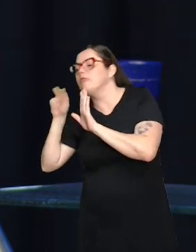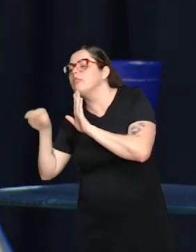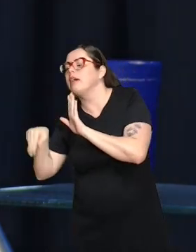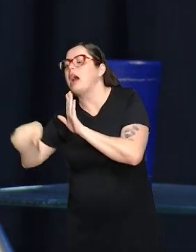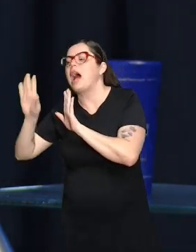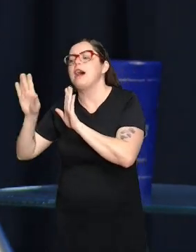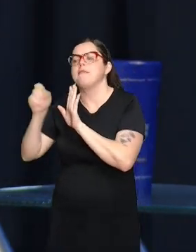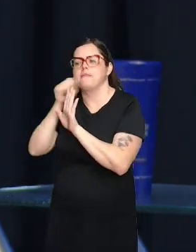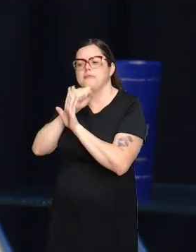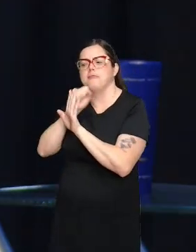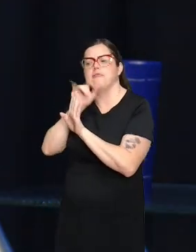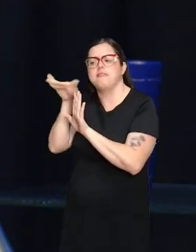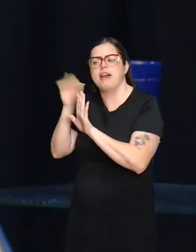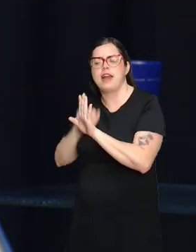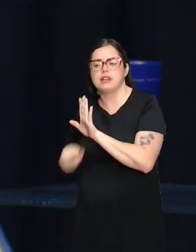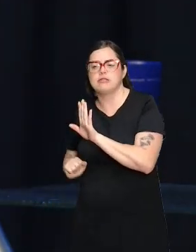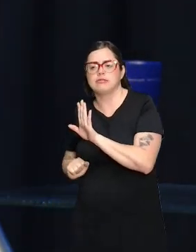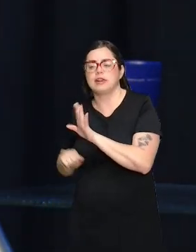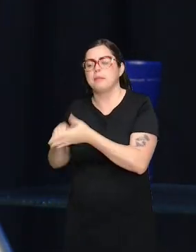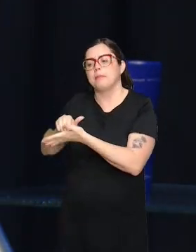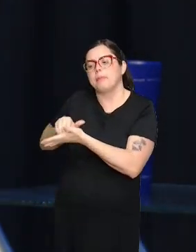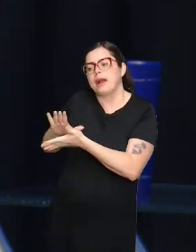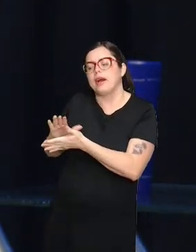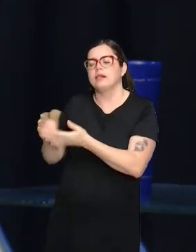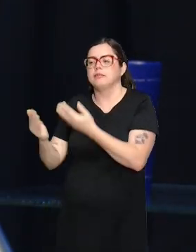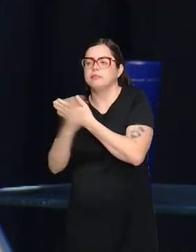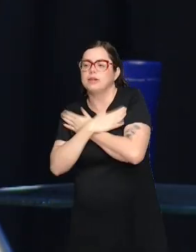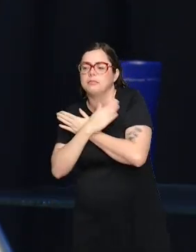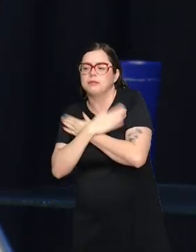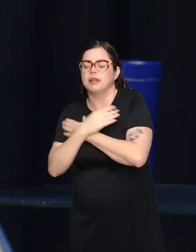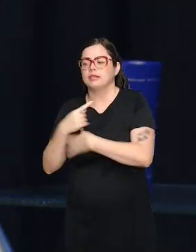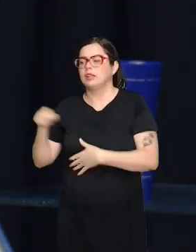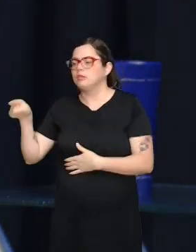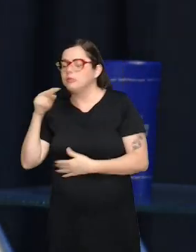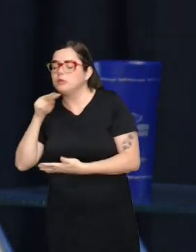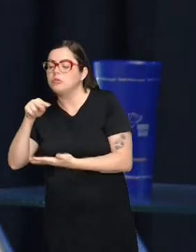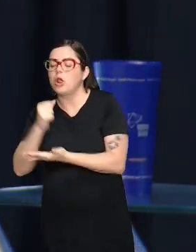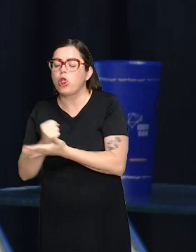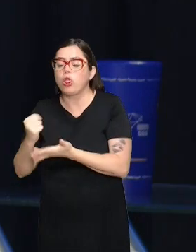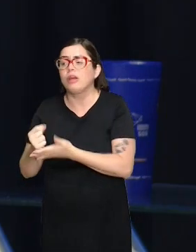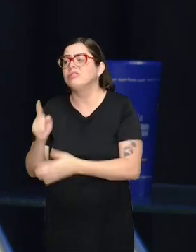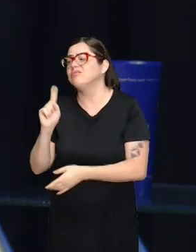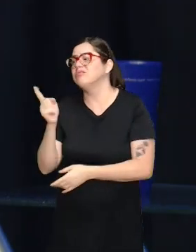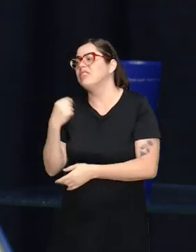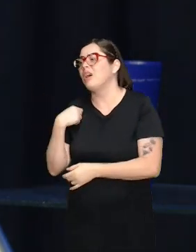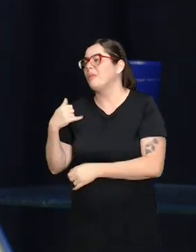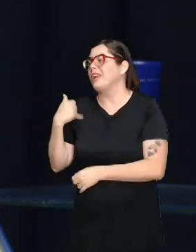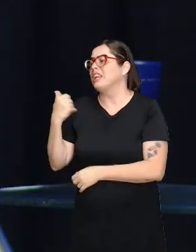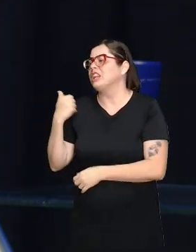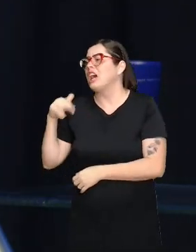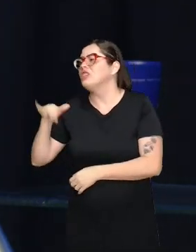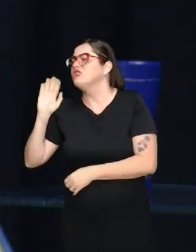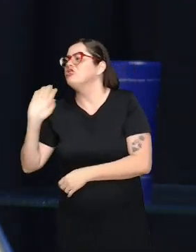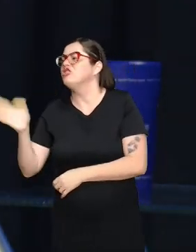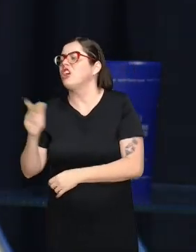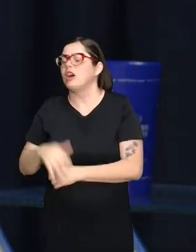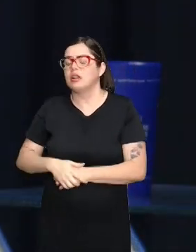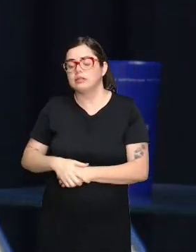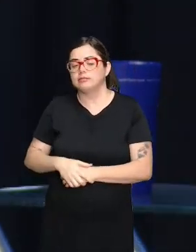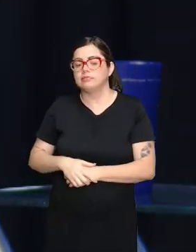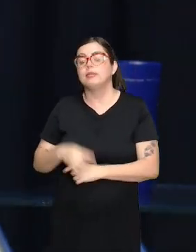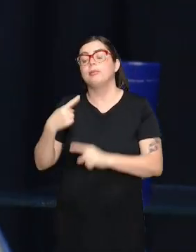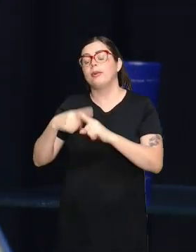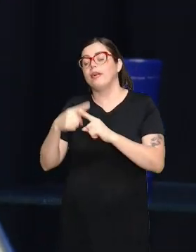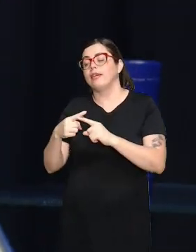pessoas ou perderem o emprego ou deixarem de ser contratadas em função da idade, porque o estereótipo diz que essa pessoa, por